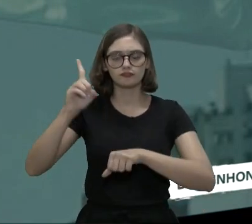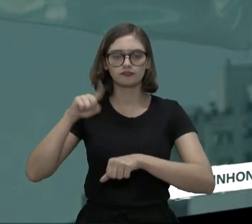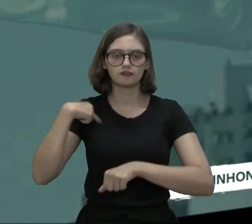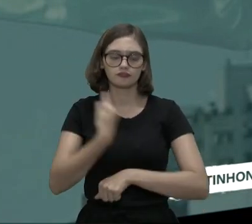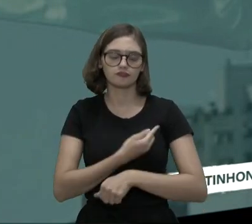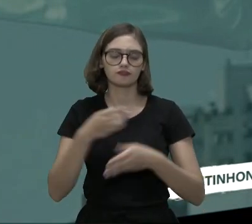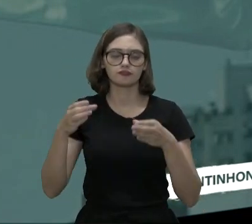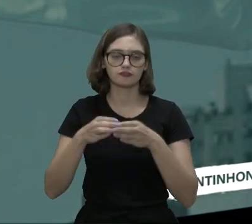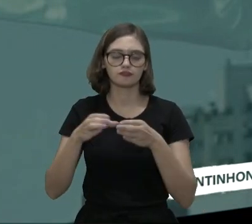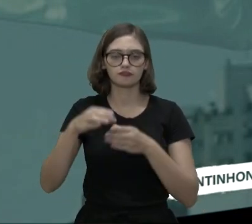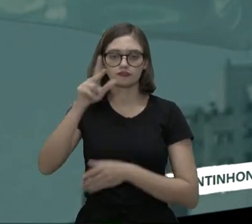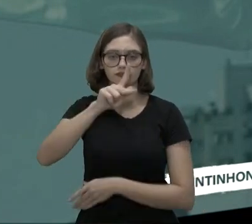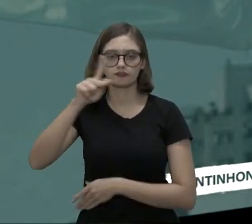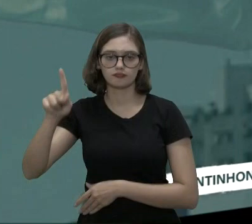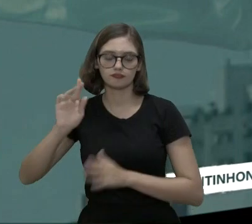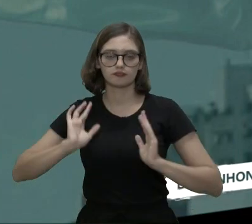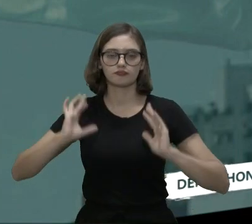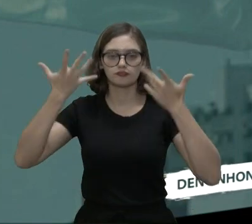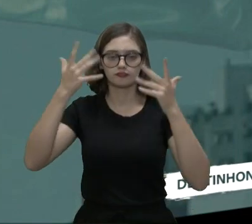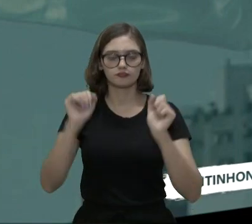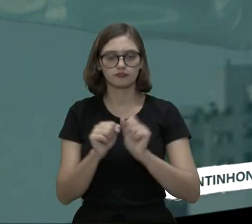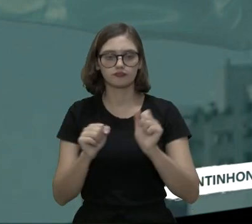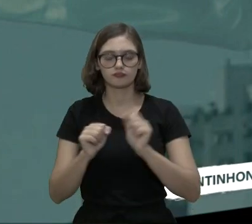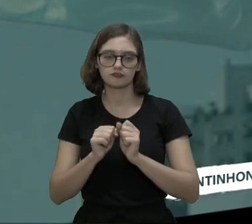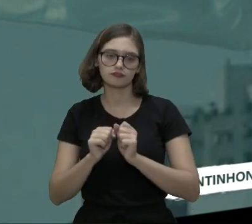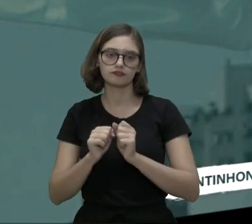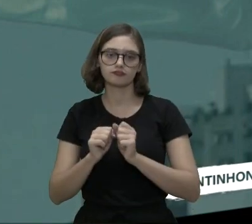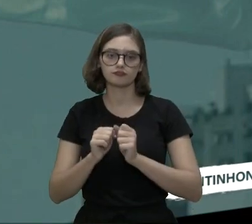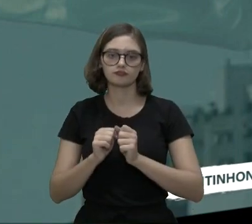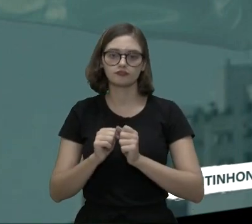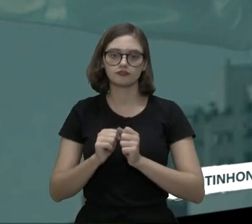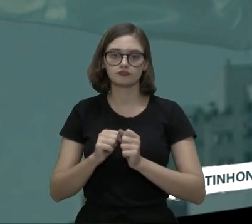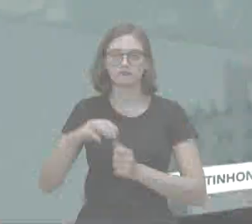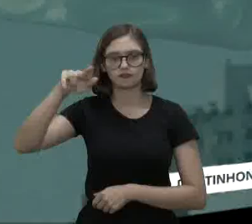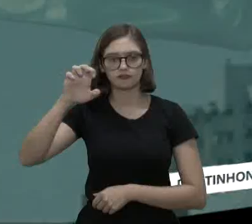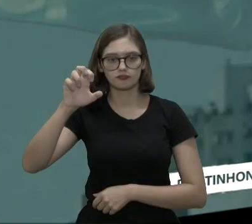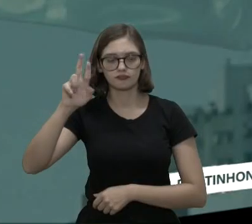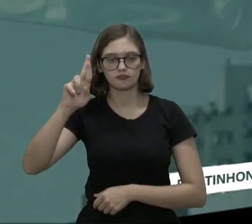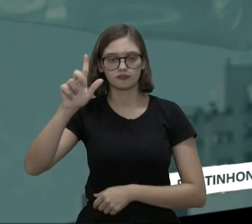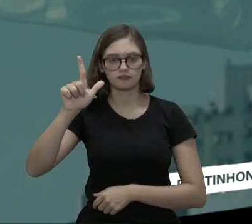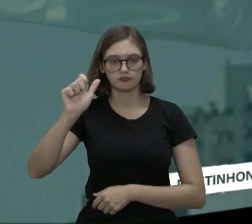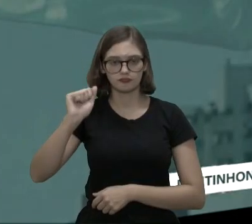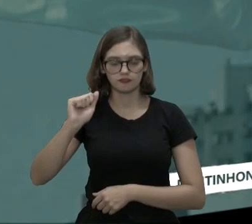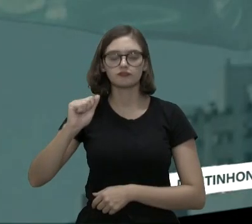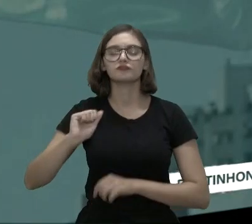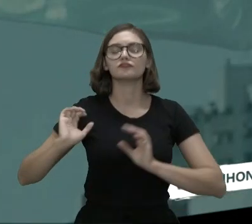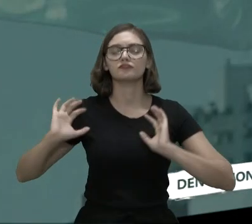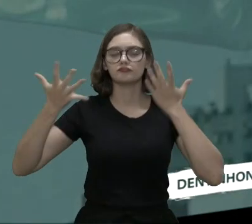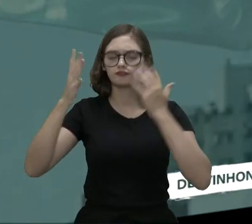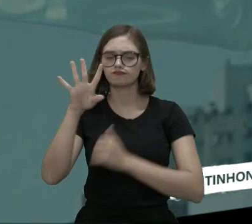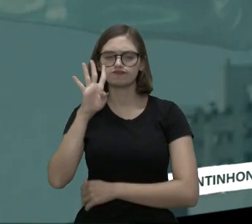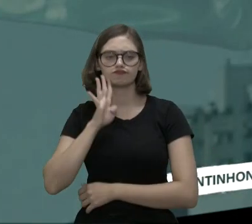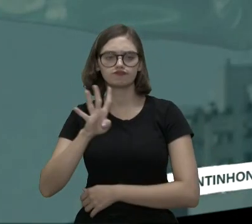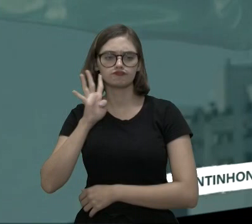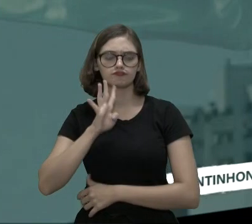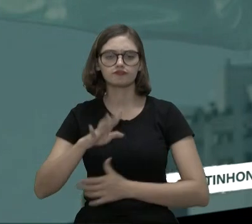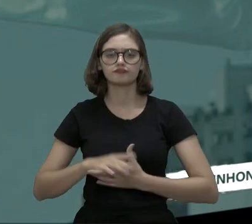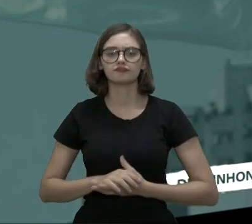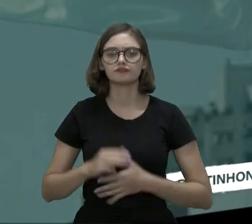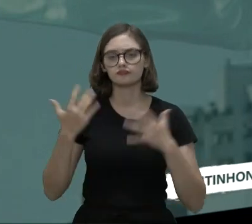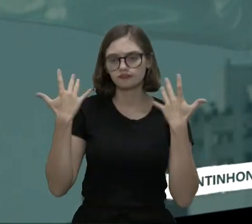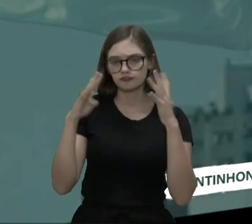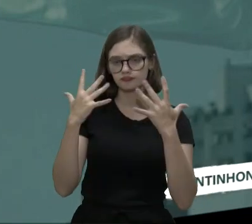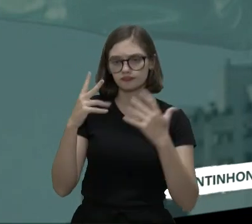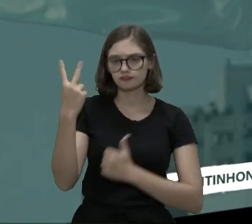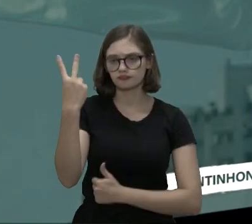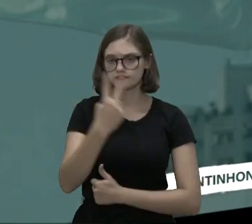PP, pelo evento realizado no Crosariol. Foi um evento muito bacana, o qual eu parabenizo